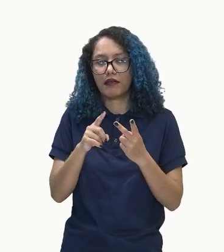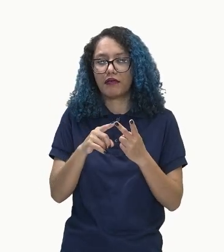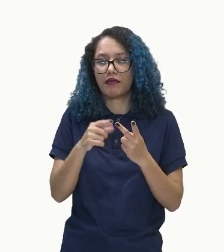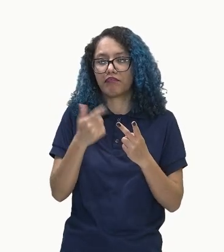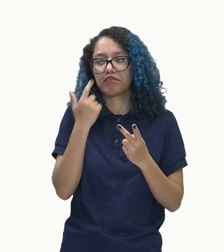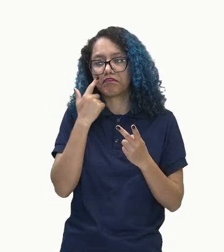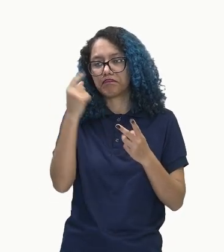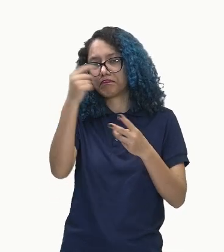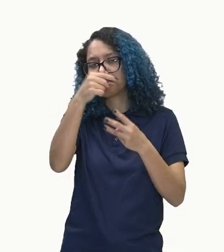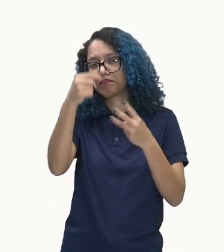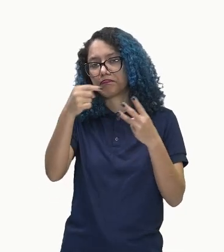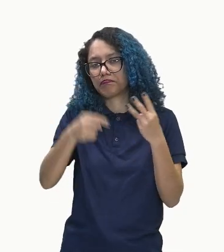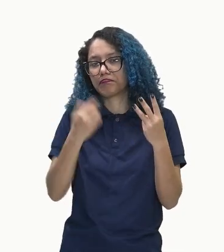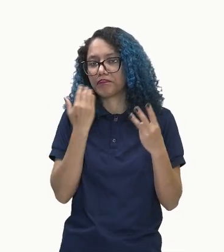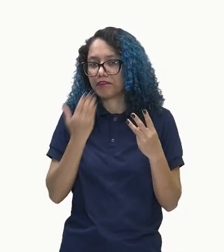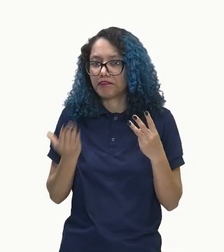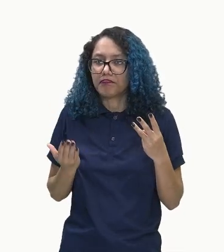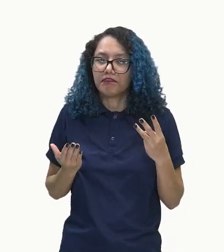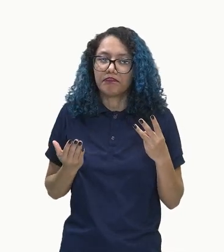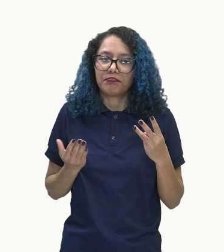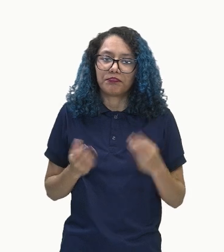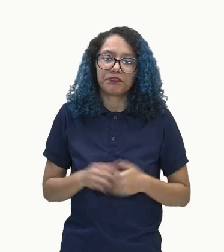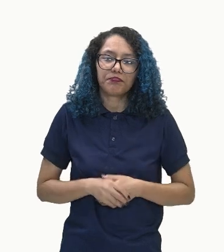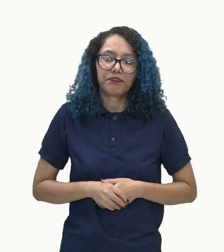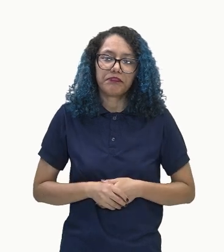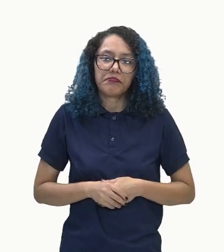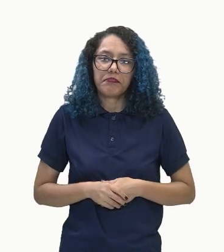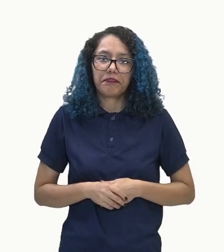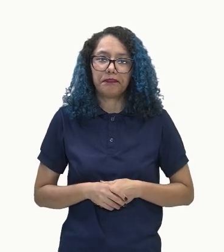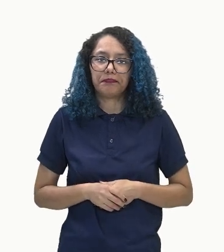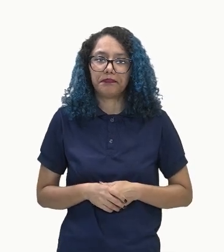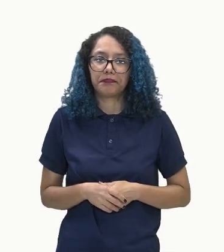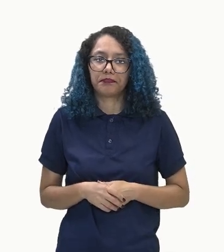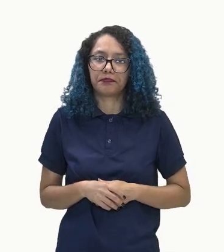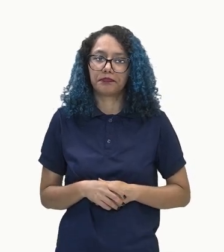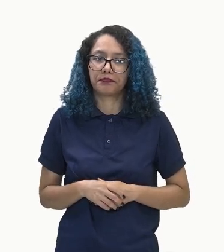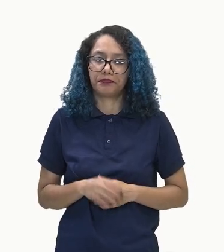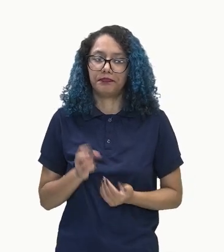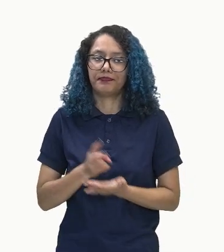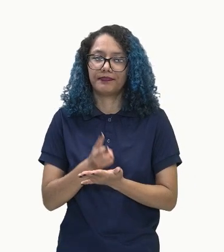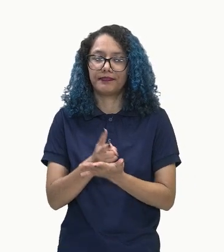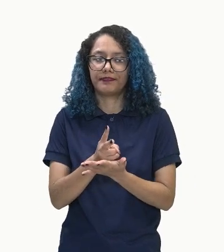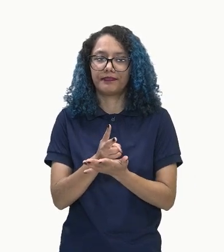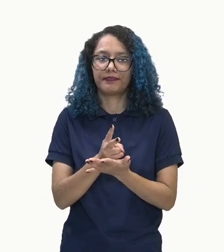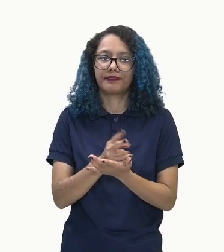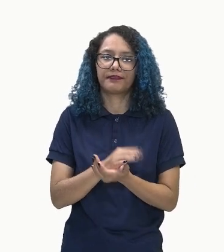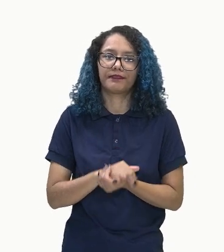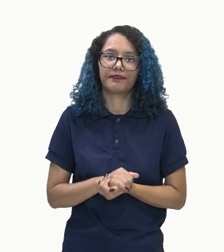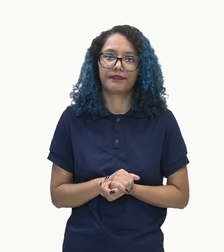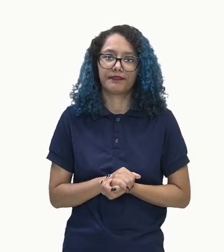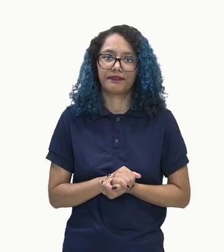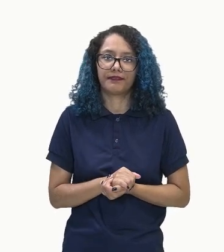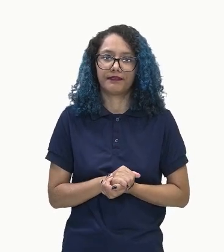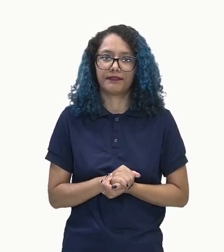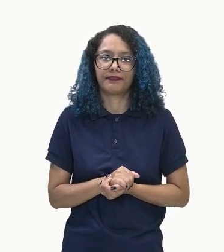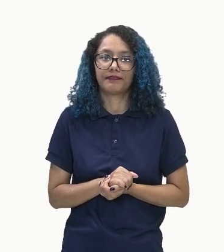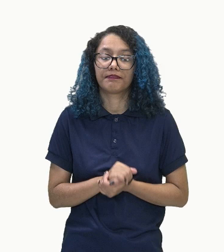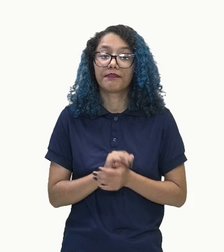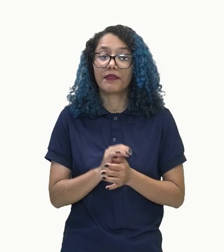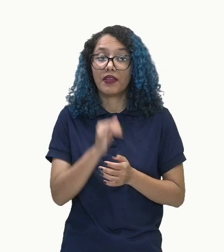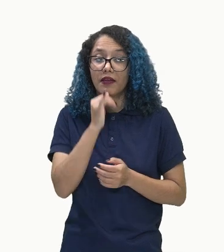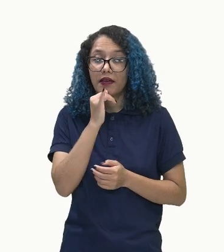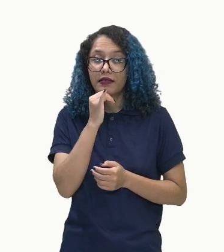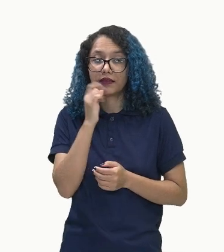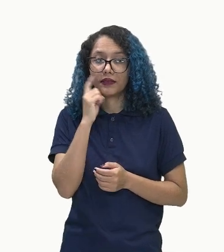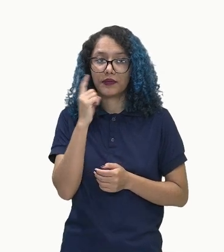alimentação, 3% de INSS, certo? Continuando aqui, ó, olha o que nós temos. Um estudante da EJA,